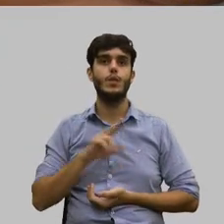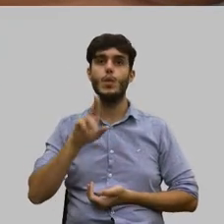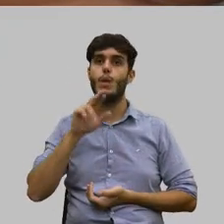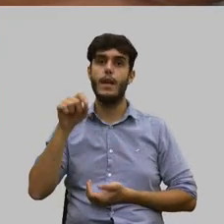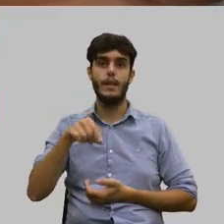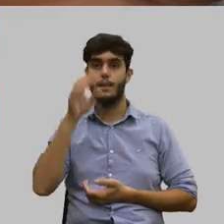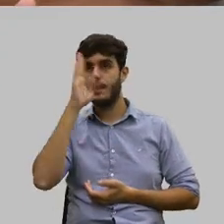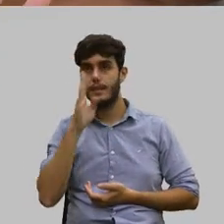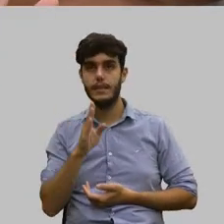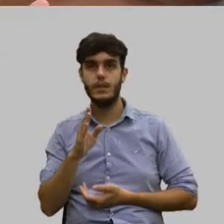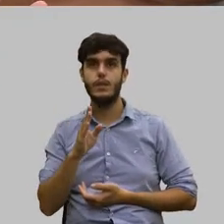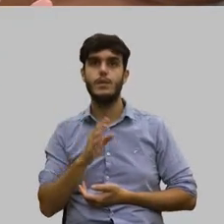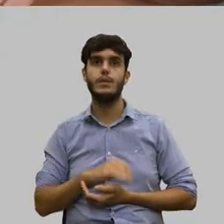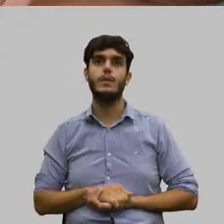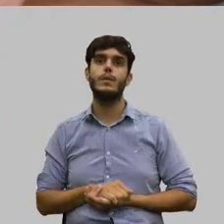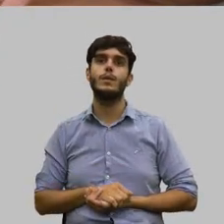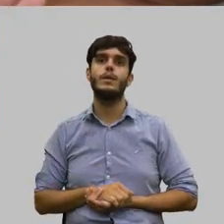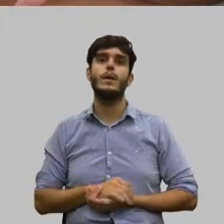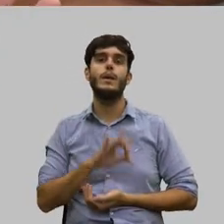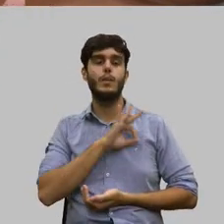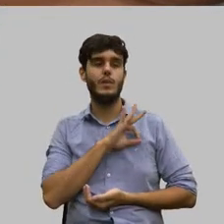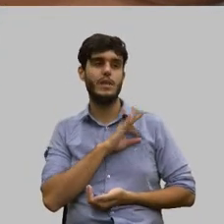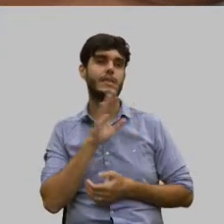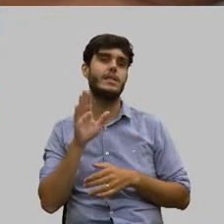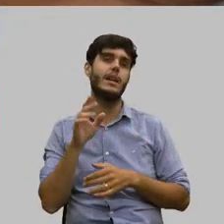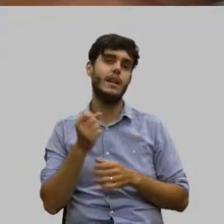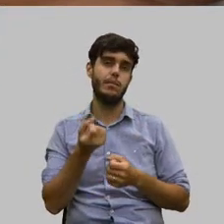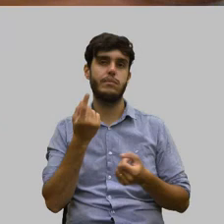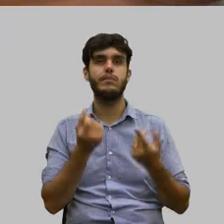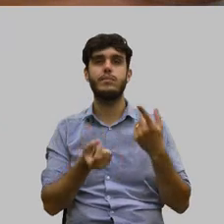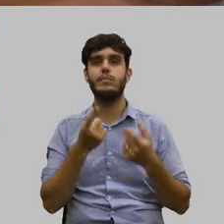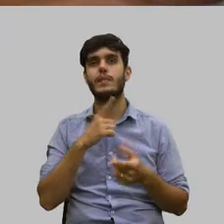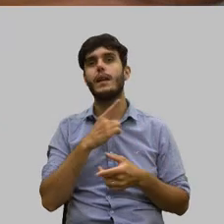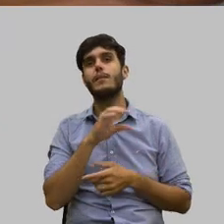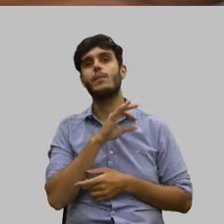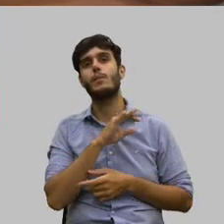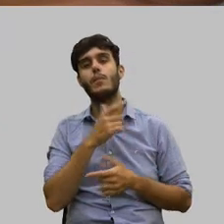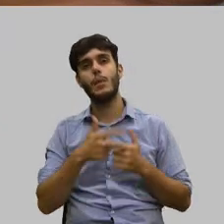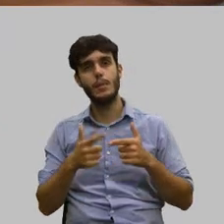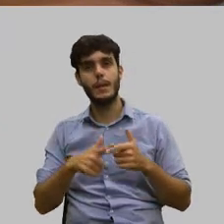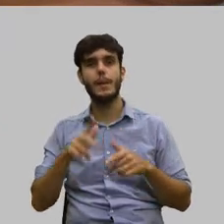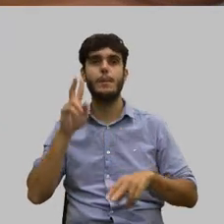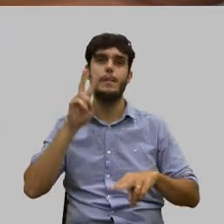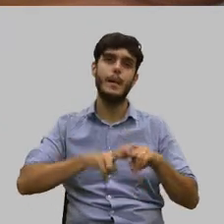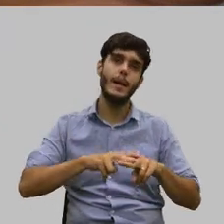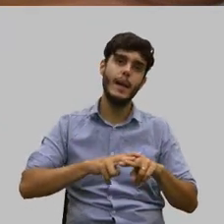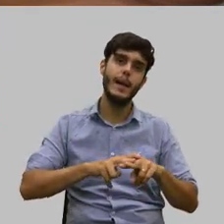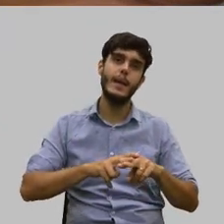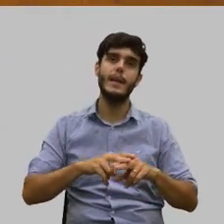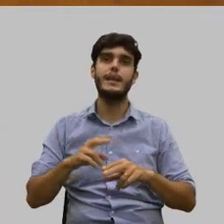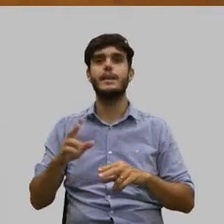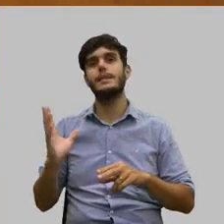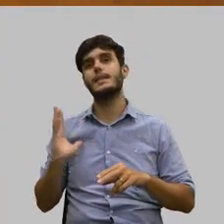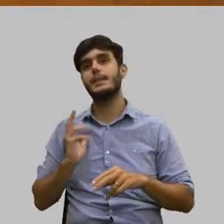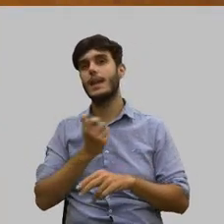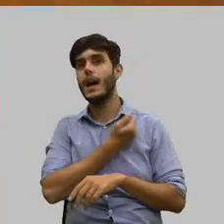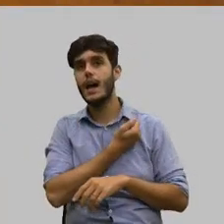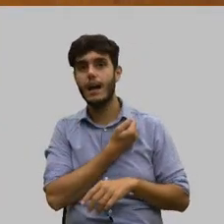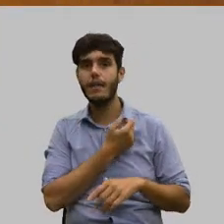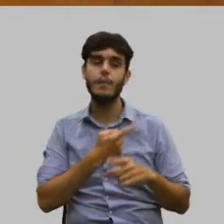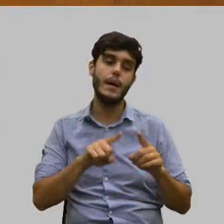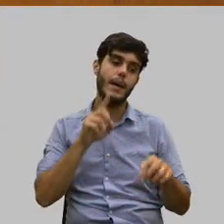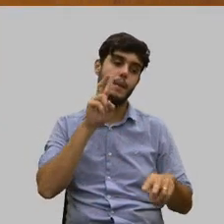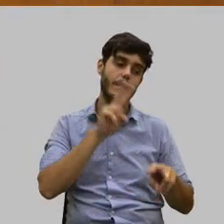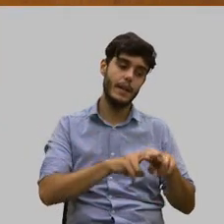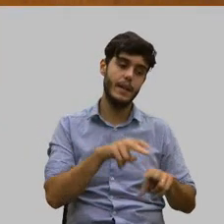e polícia ainda tem um um problema né polícia prende salva de uma vítima e desagrada